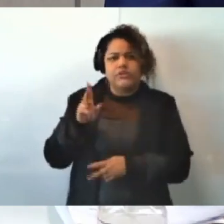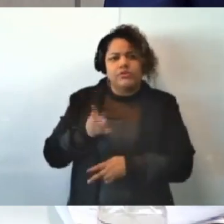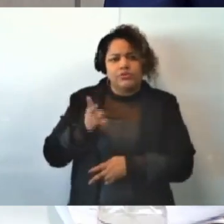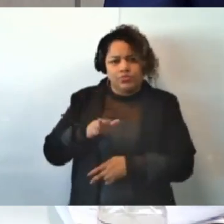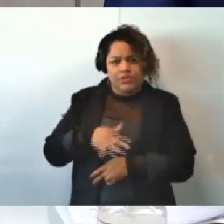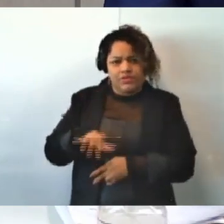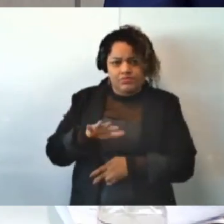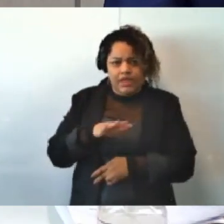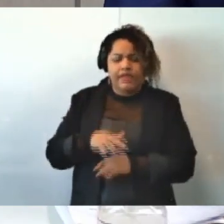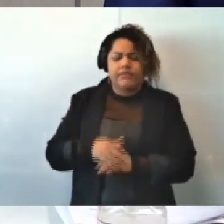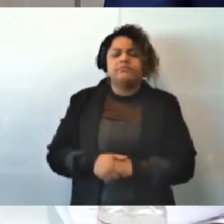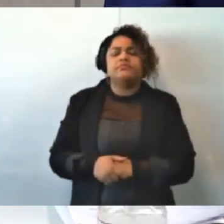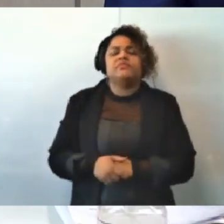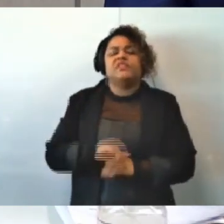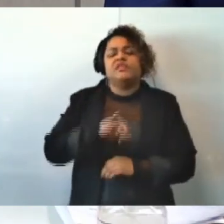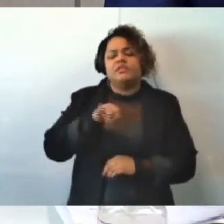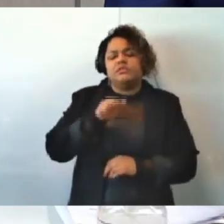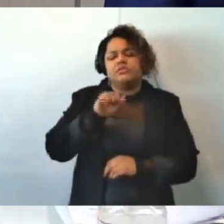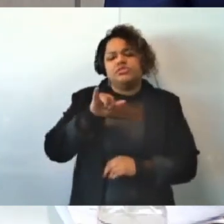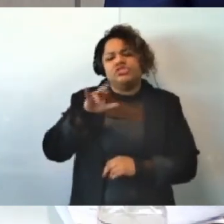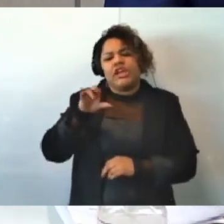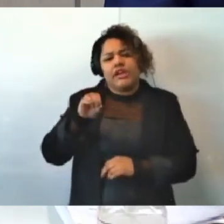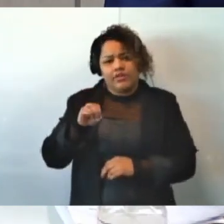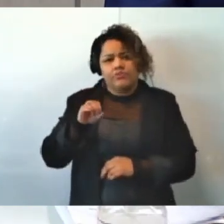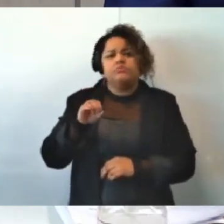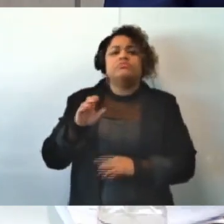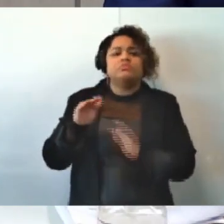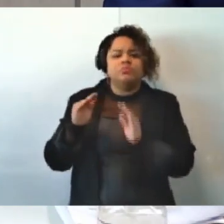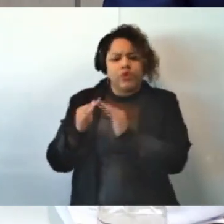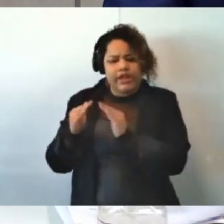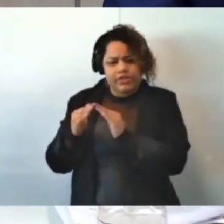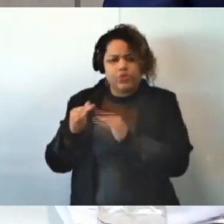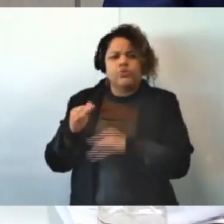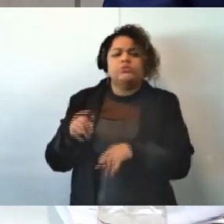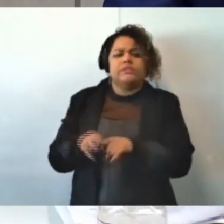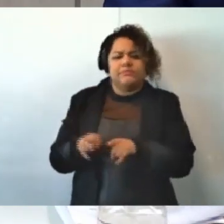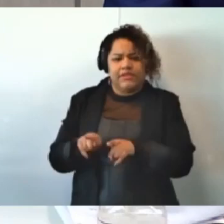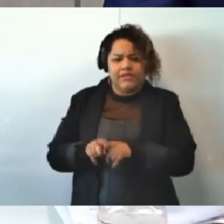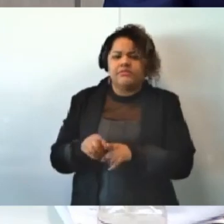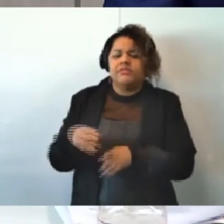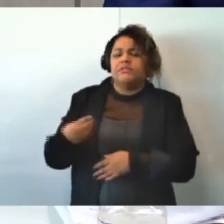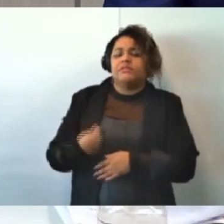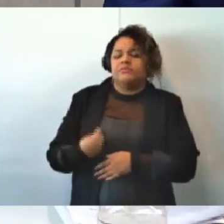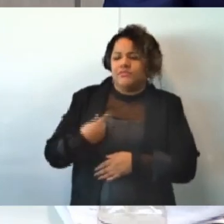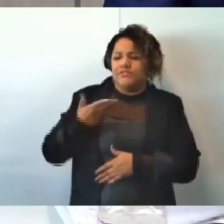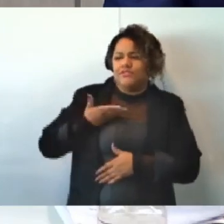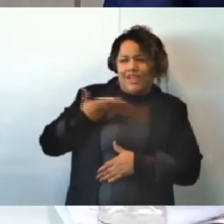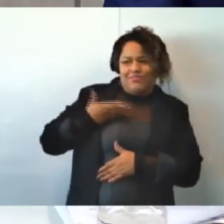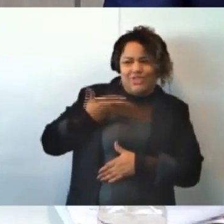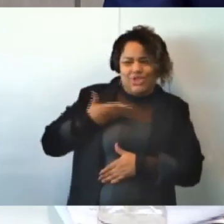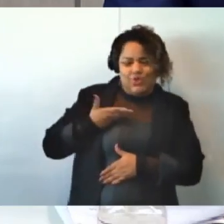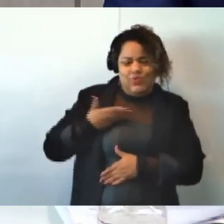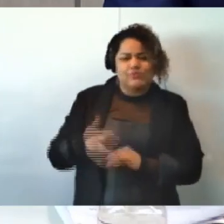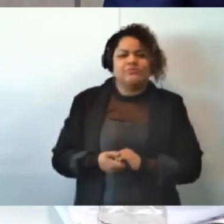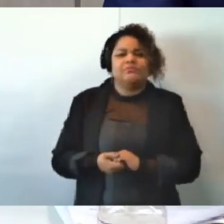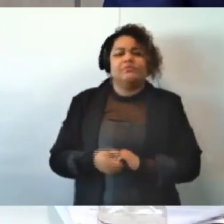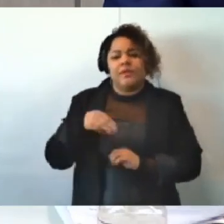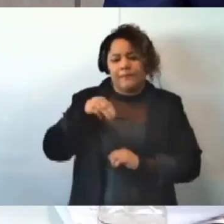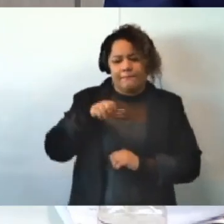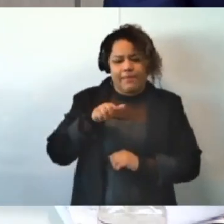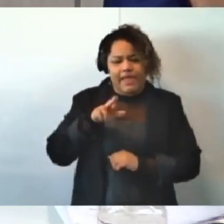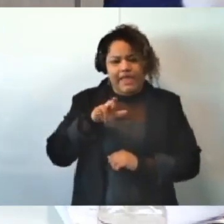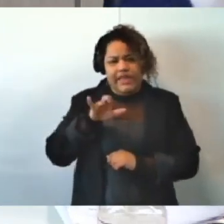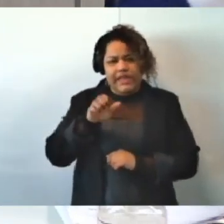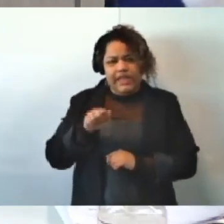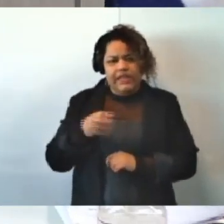Mendonça Castilho, morador do bairro Floresta. Ah, meu amigo Jairo. Mariana já está conosco, Leila também